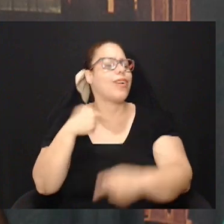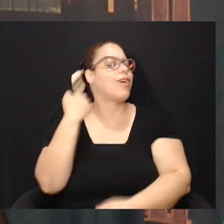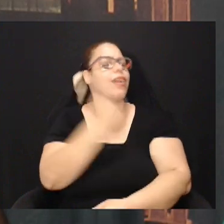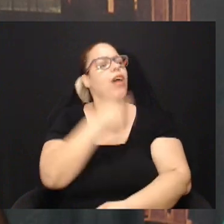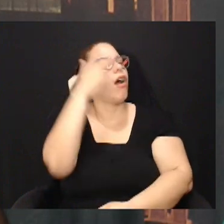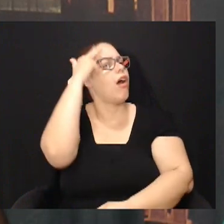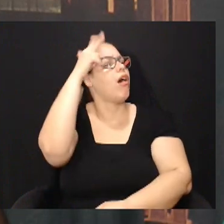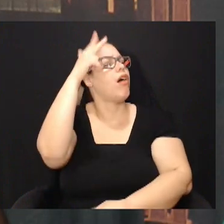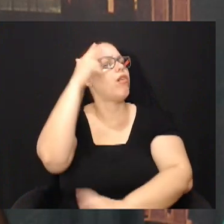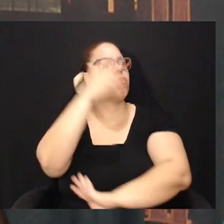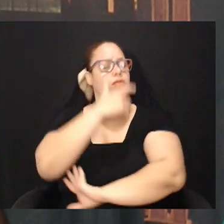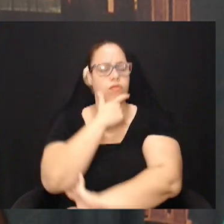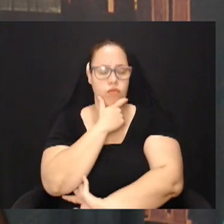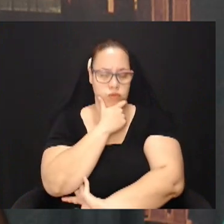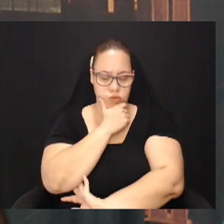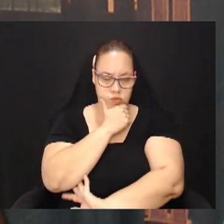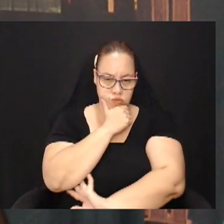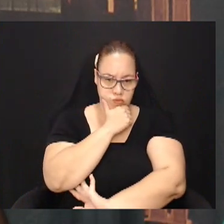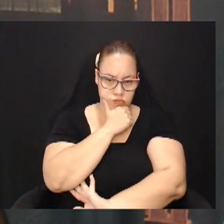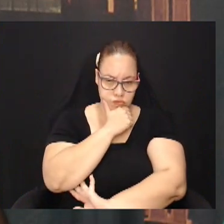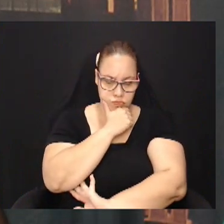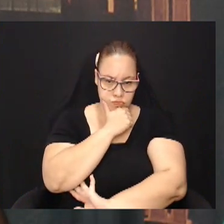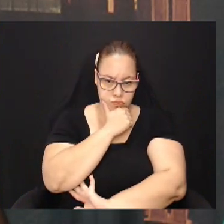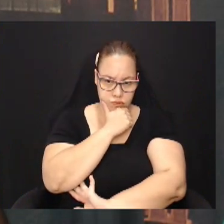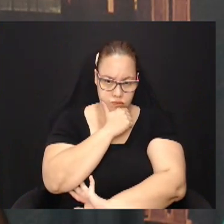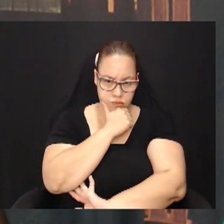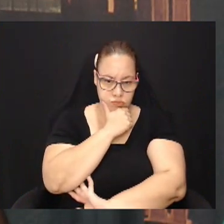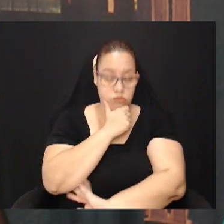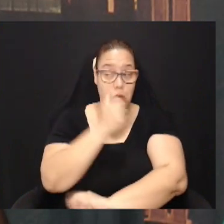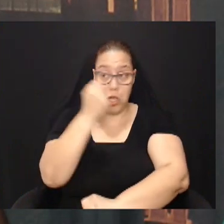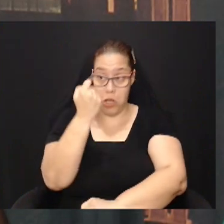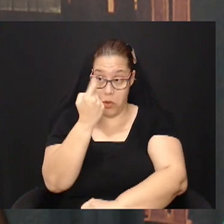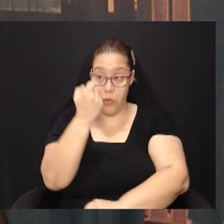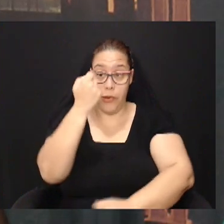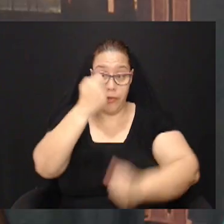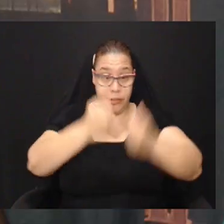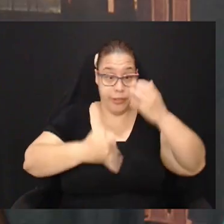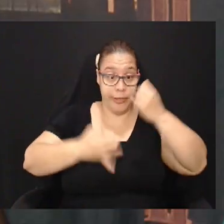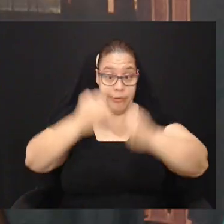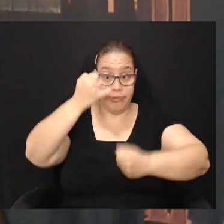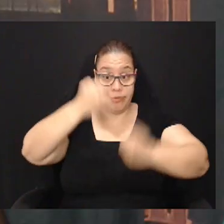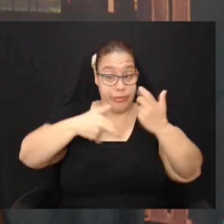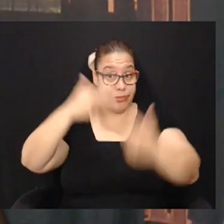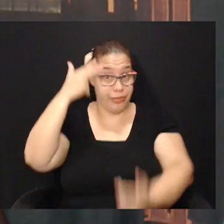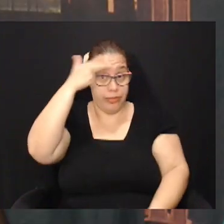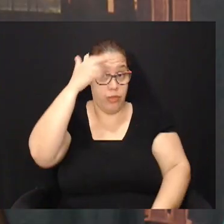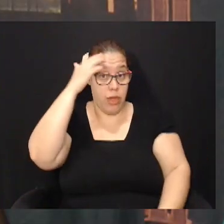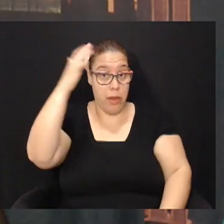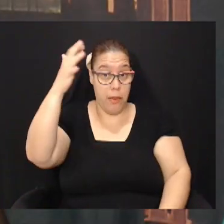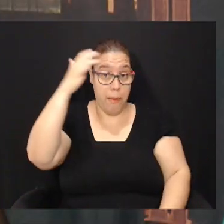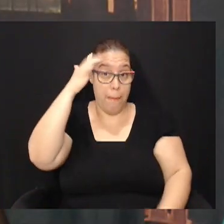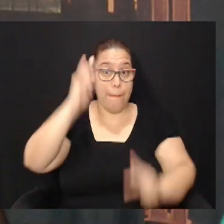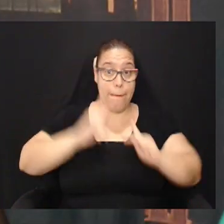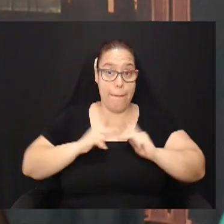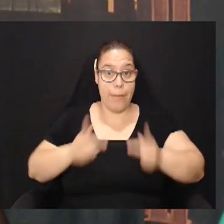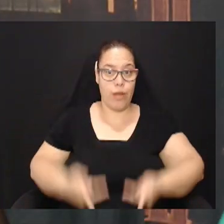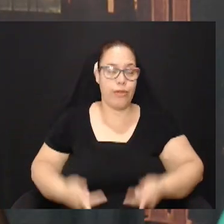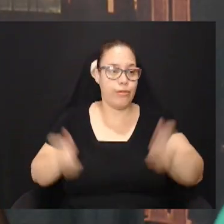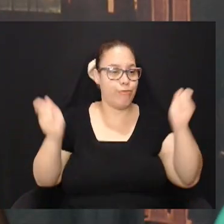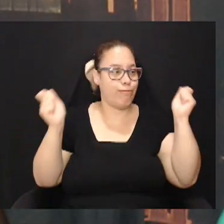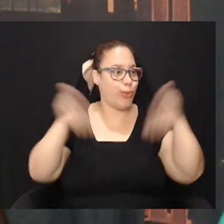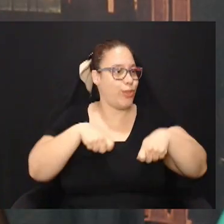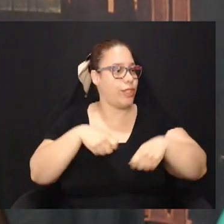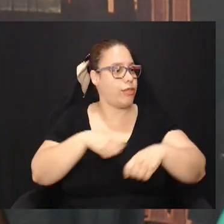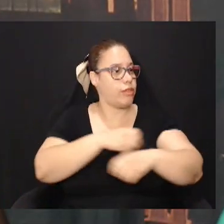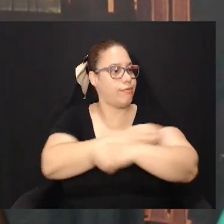E uma das explicações é que o sonho, ele torna a humanidade possível. Porque a